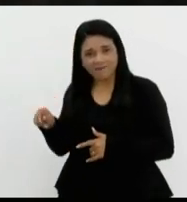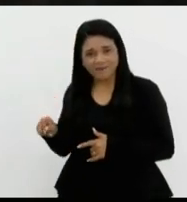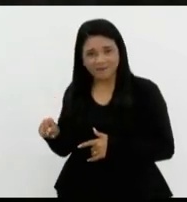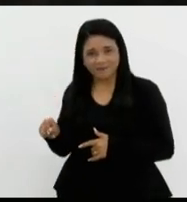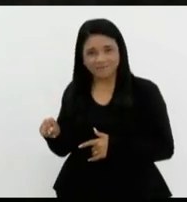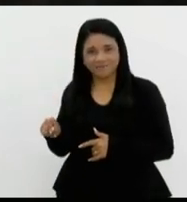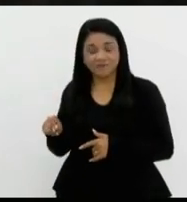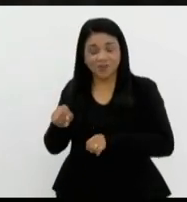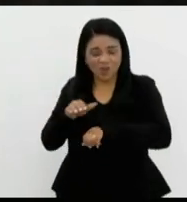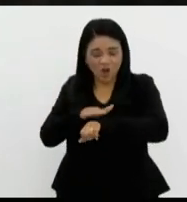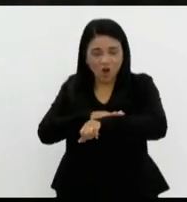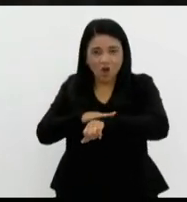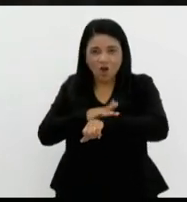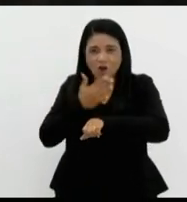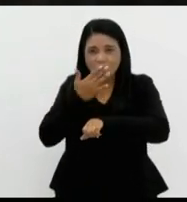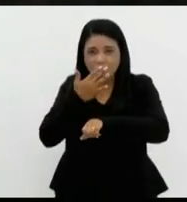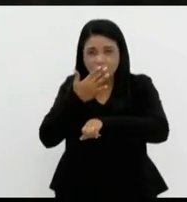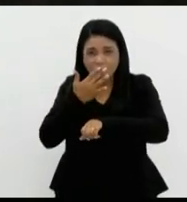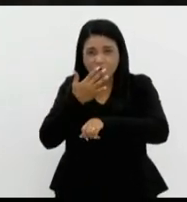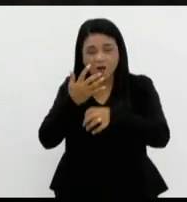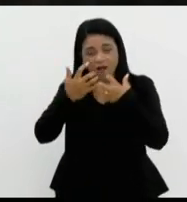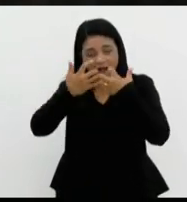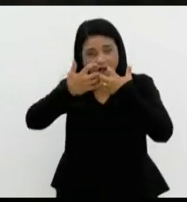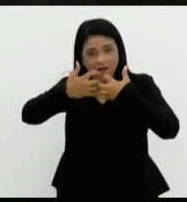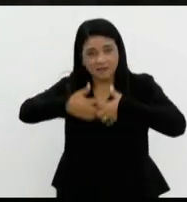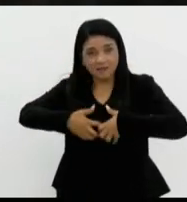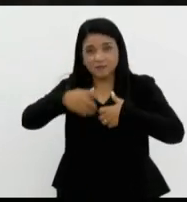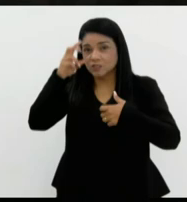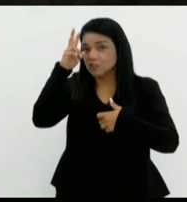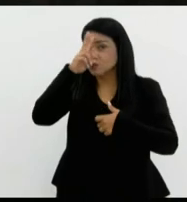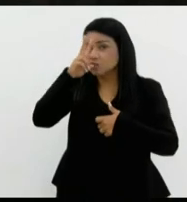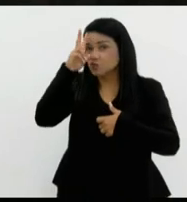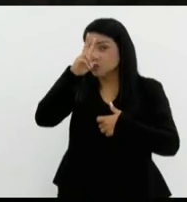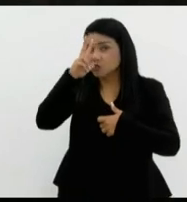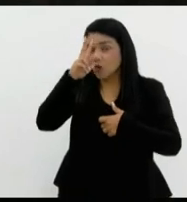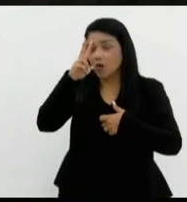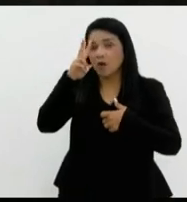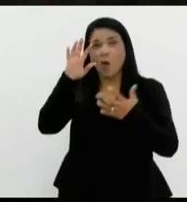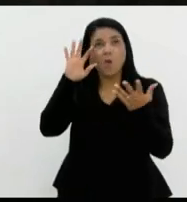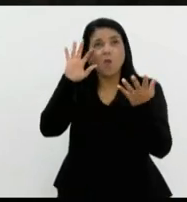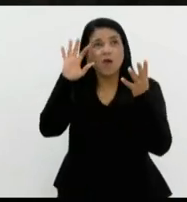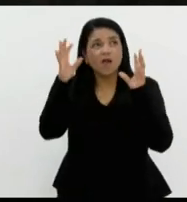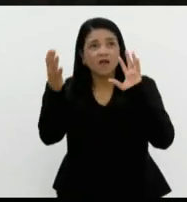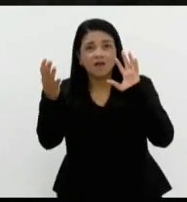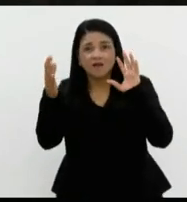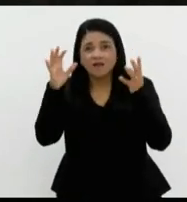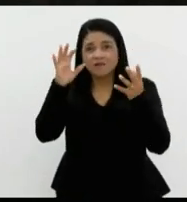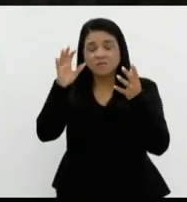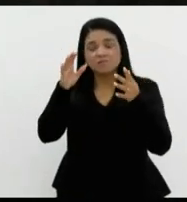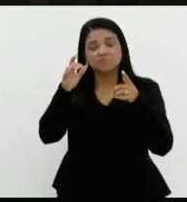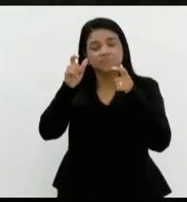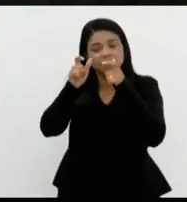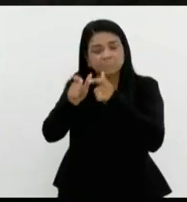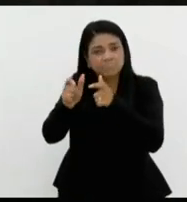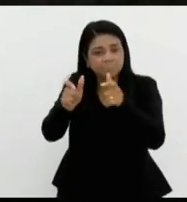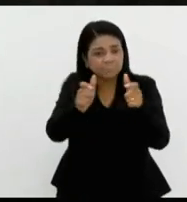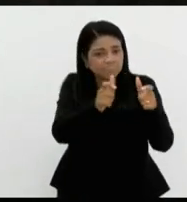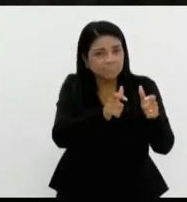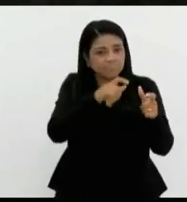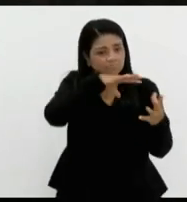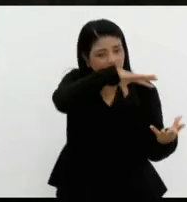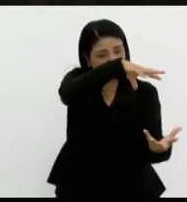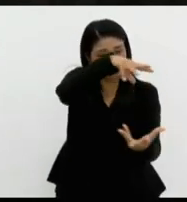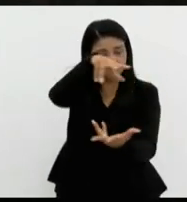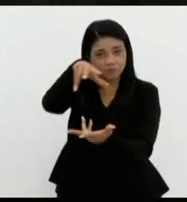nossas peles são adaptações históricas aos climas de cada uma das regiões, né?